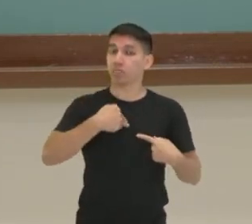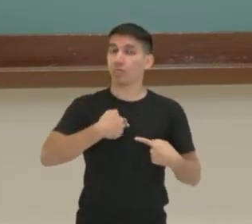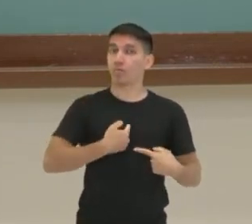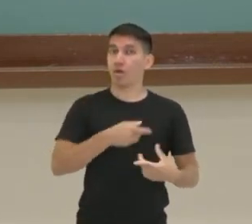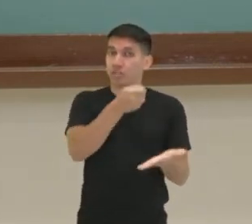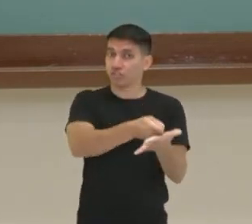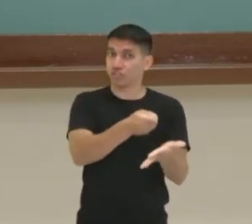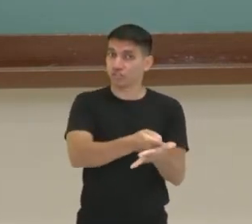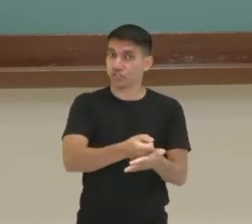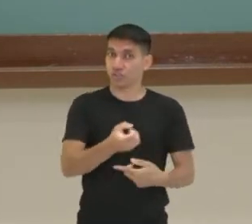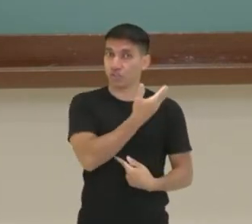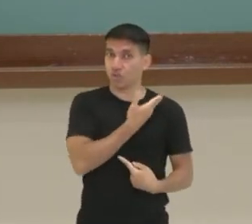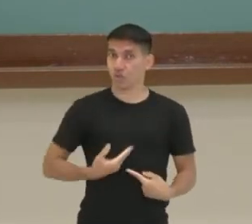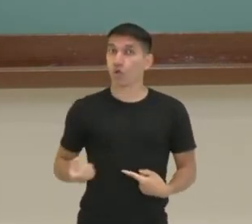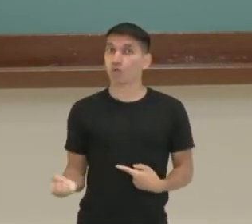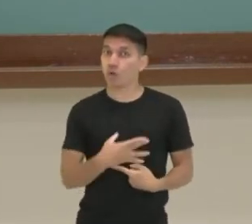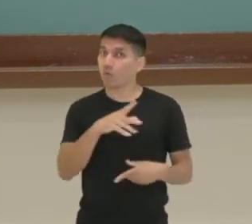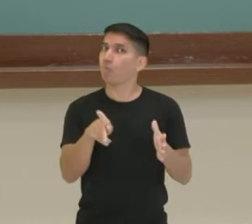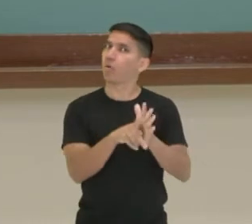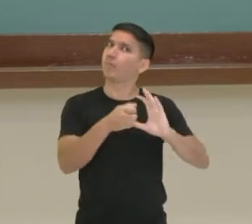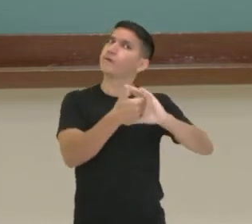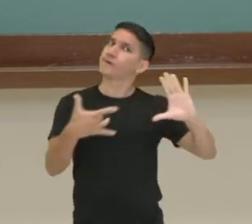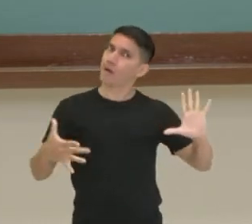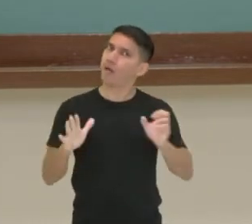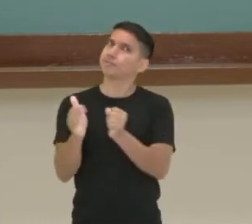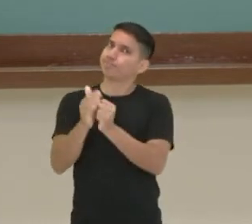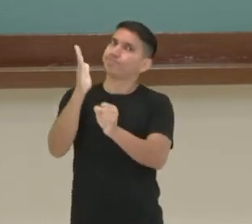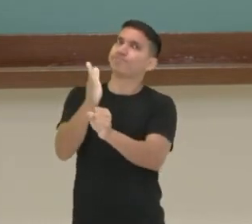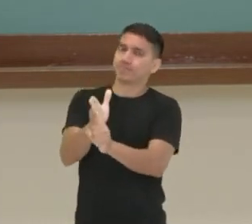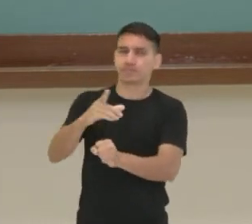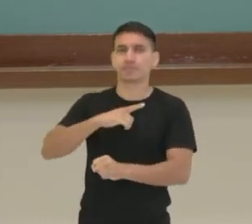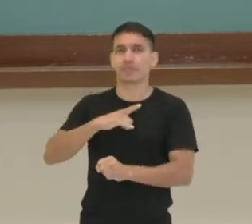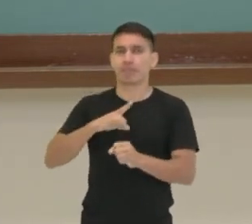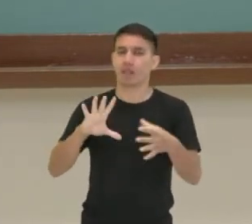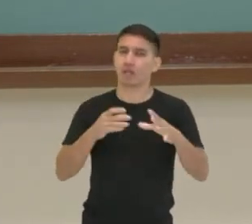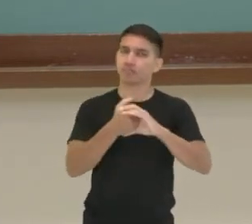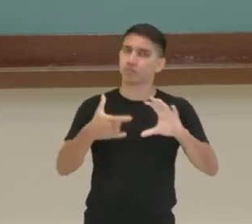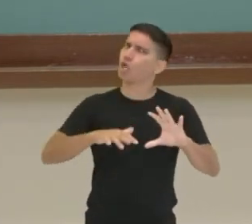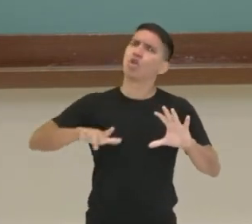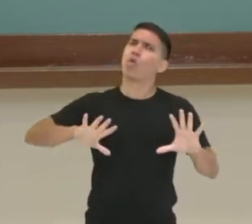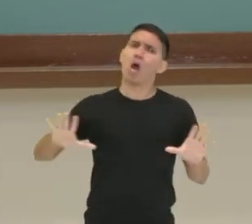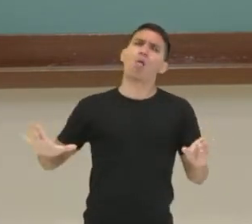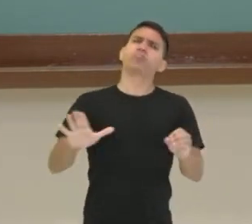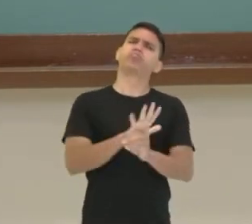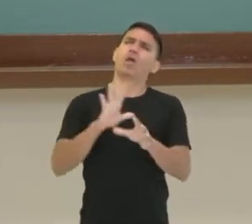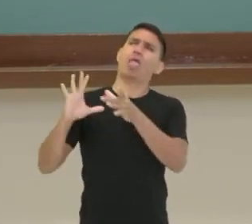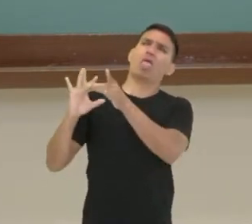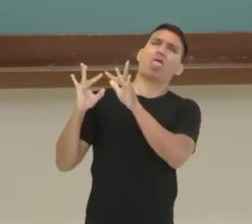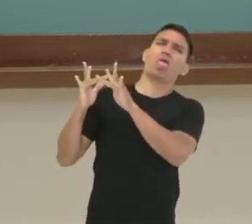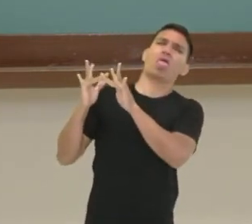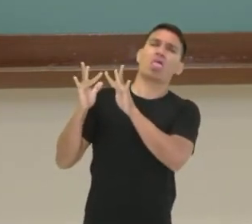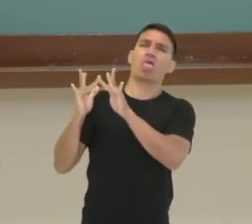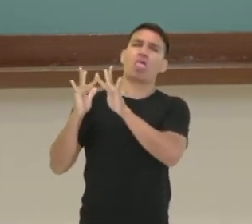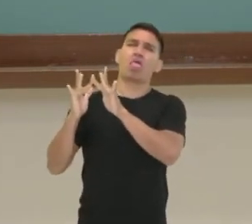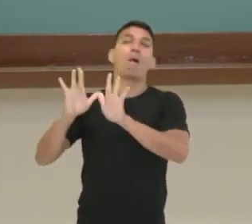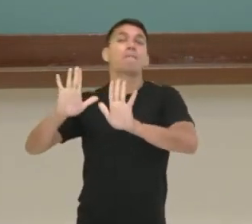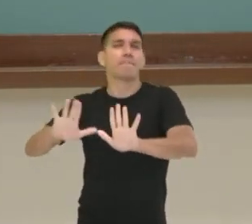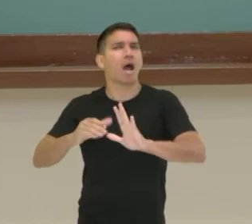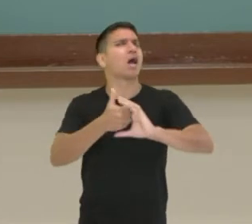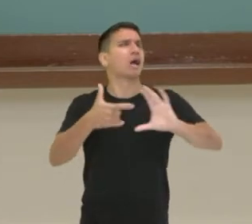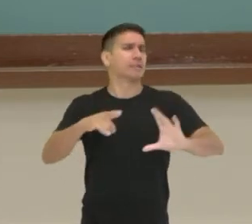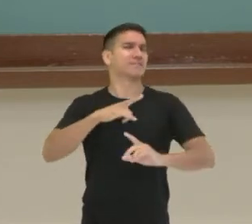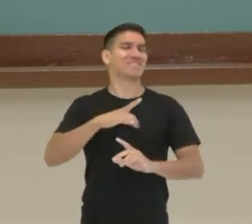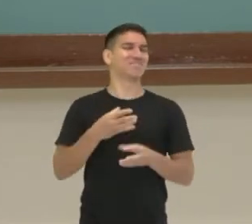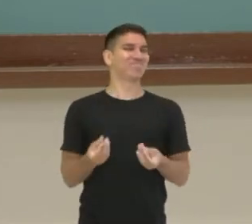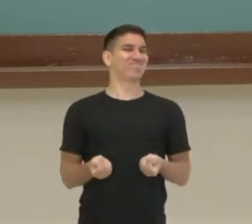Novo, era um Estado que tinha características fascistas. Não era totalmente vinculado, mas possuía características. Pegou muito mal